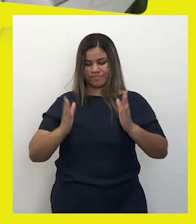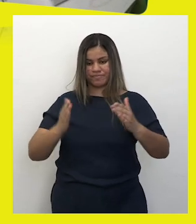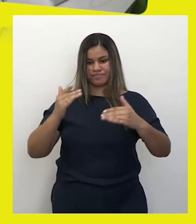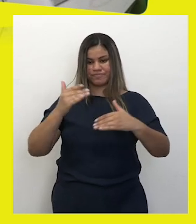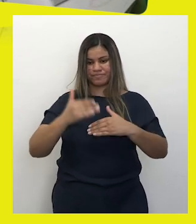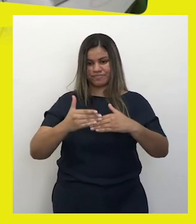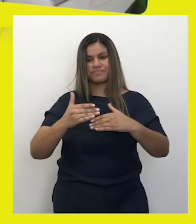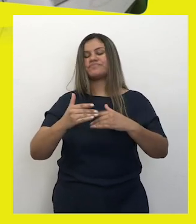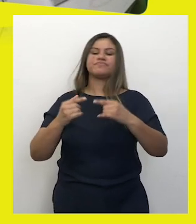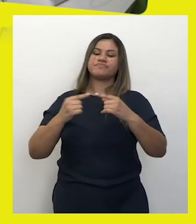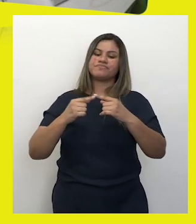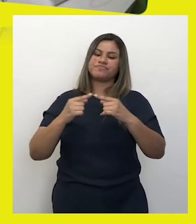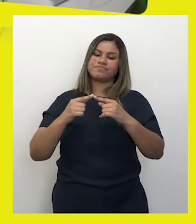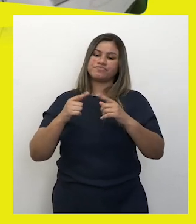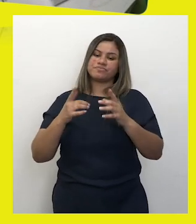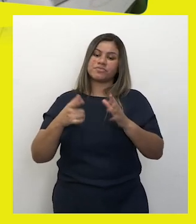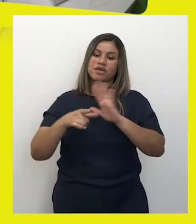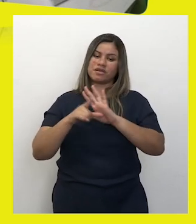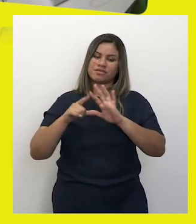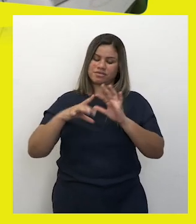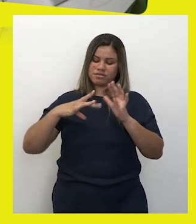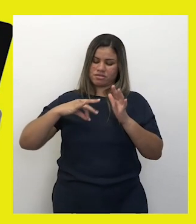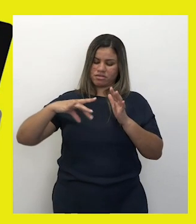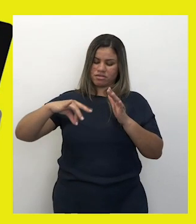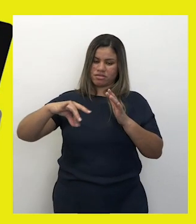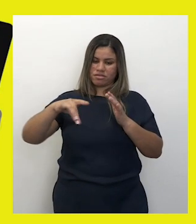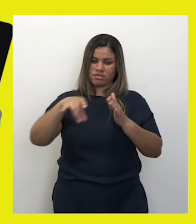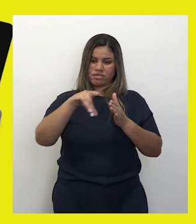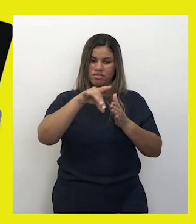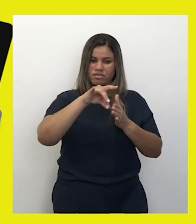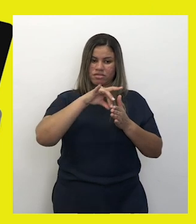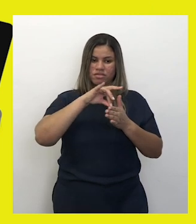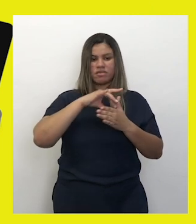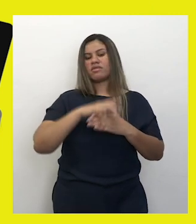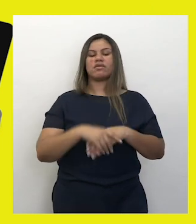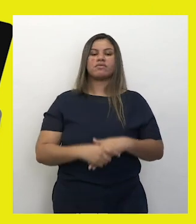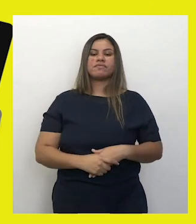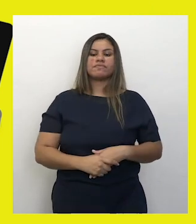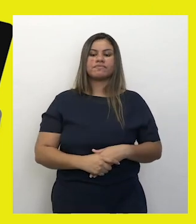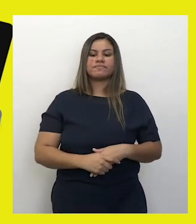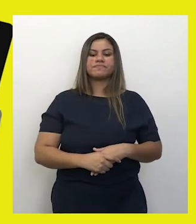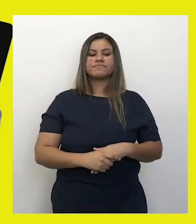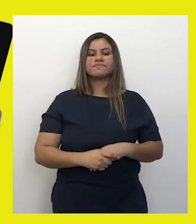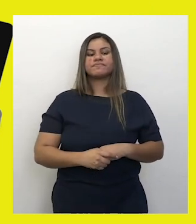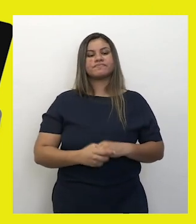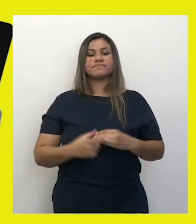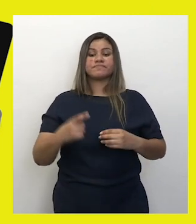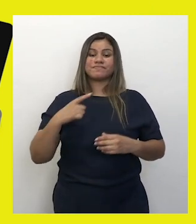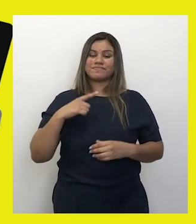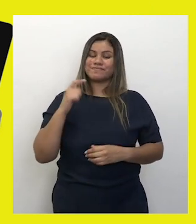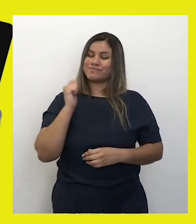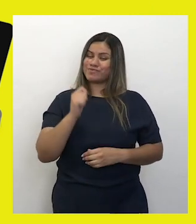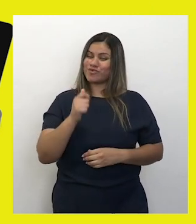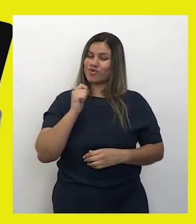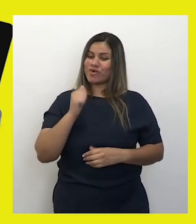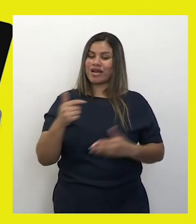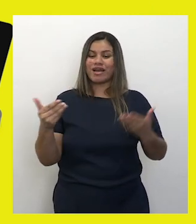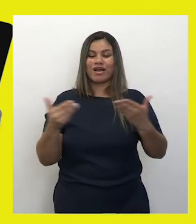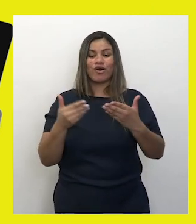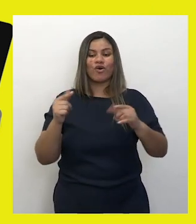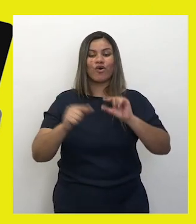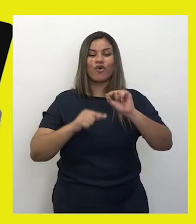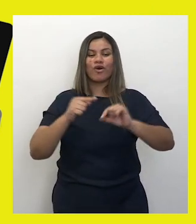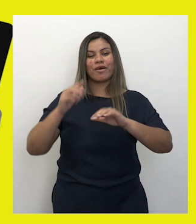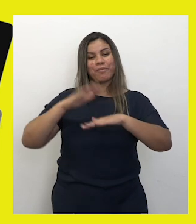colando sobre os pontos onde foram coladas as alças. A sua sacolinha está quase pronta. Agora é hora de usar